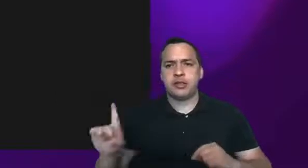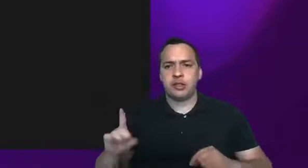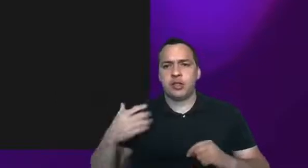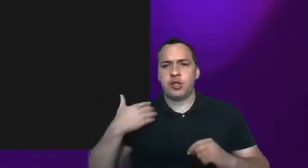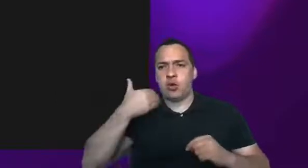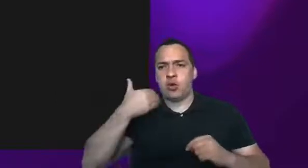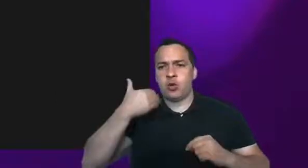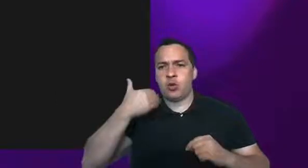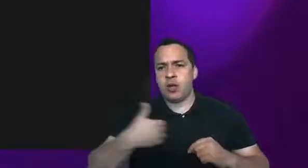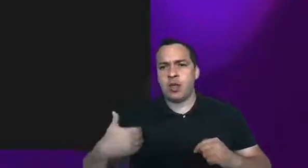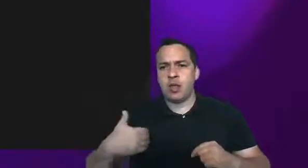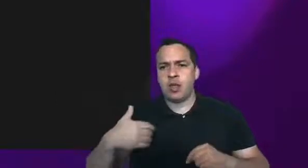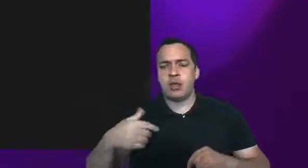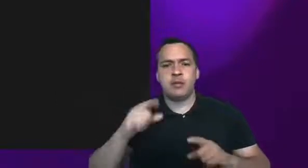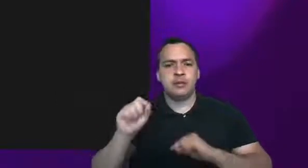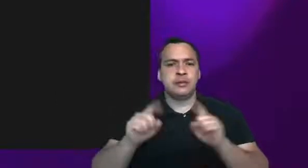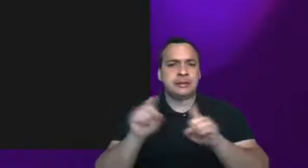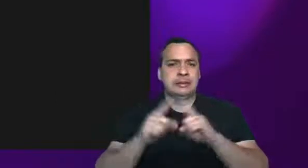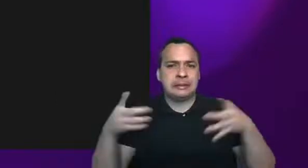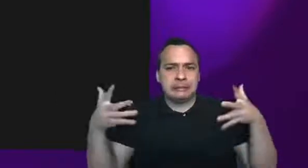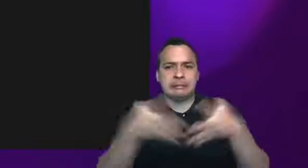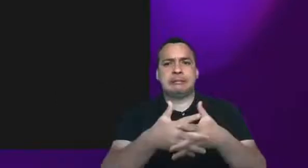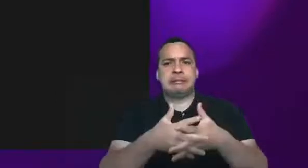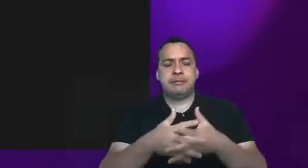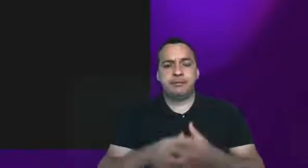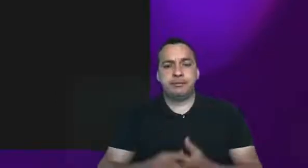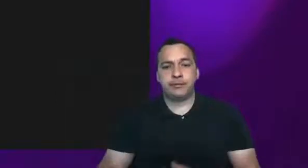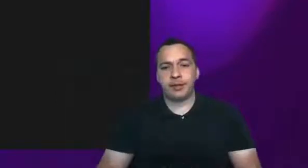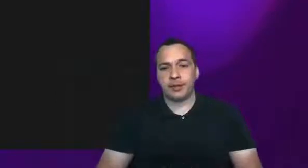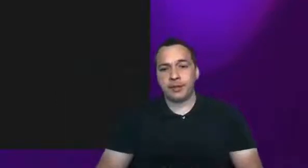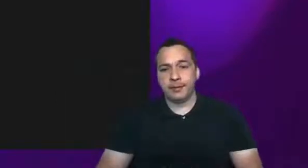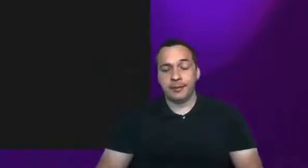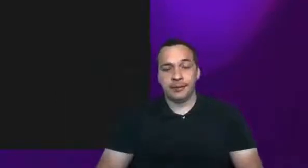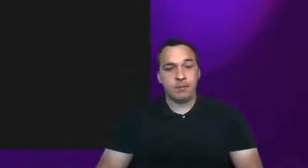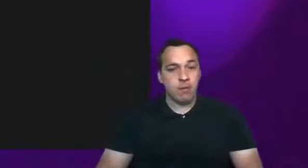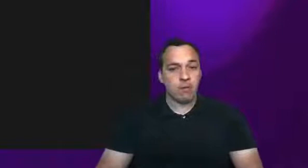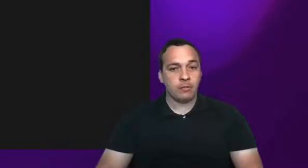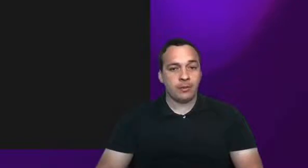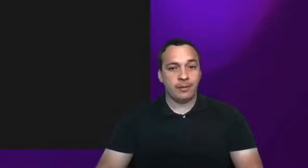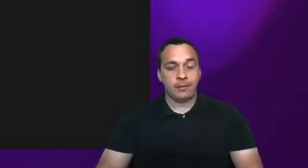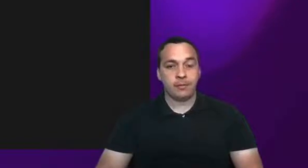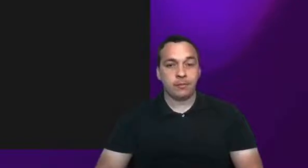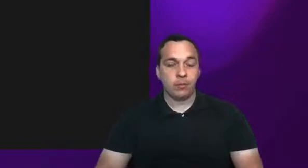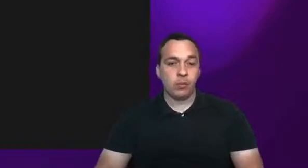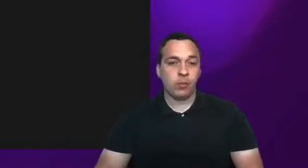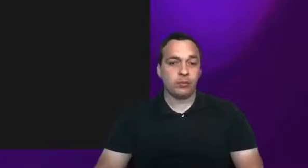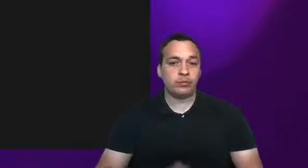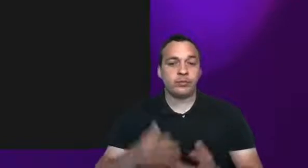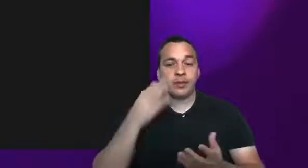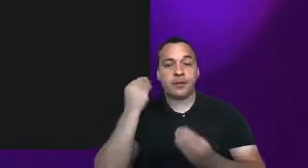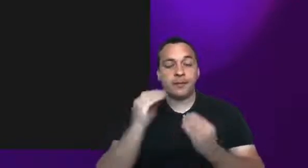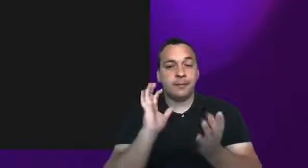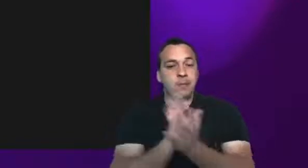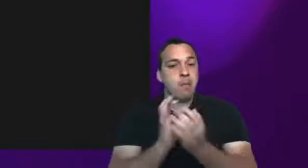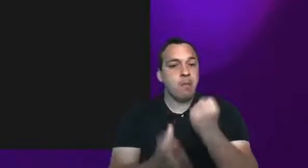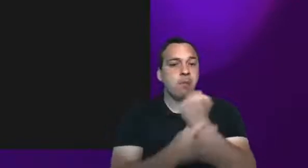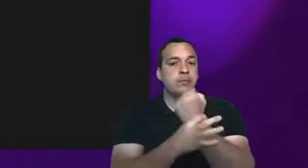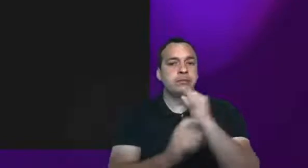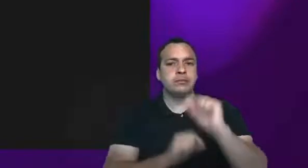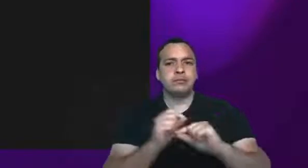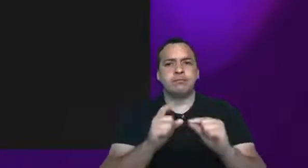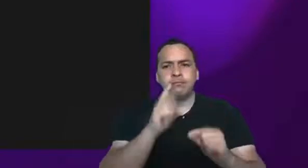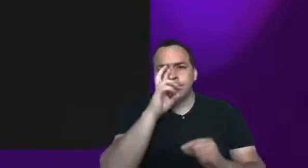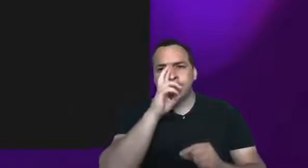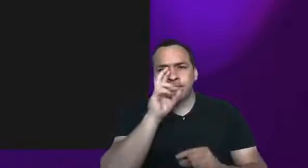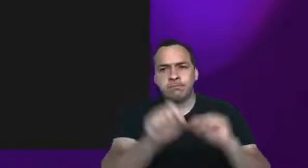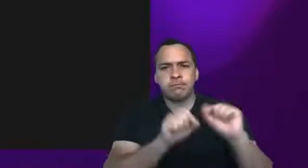um fator complicador. Nós sabemos que os grupos fazem com segurança, mas é sempre um risco você